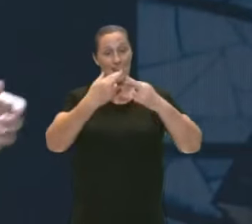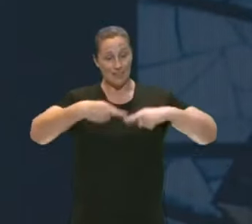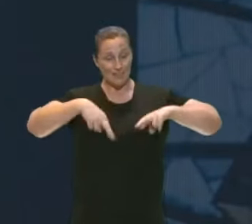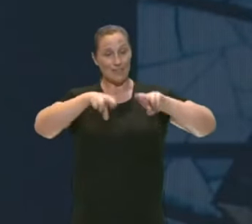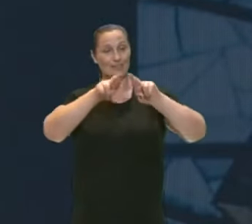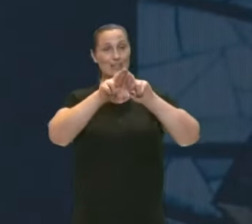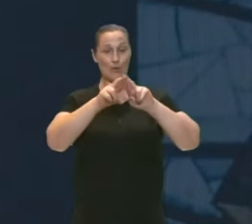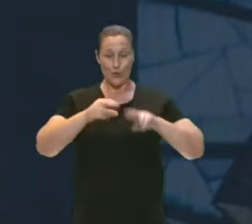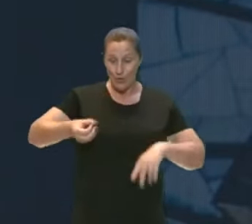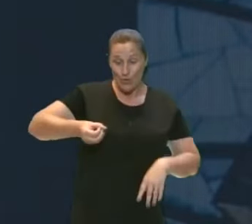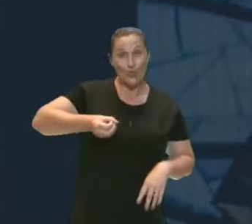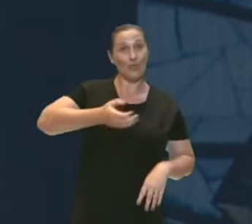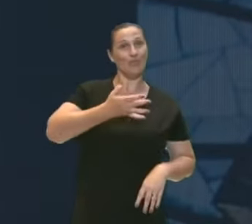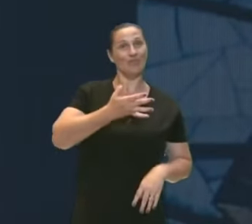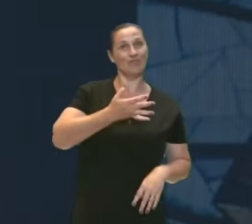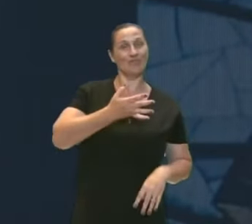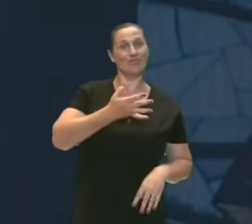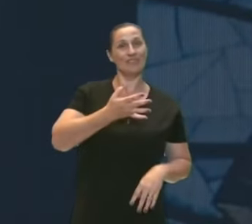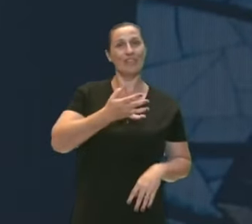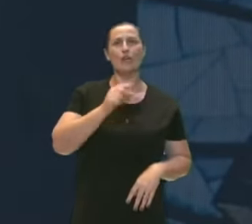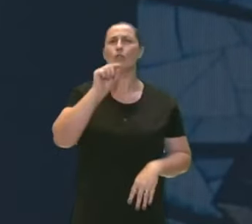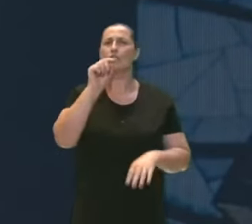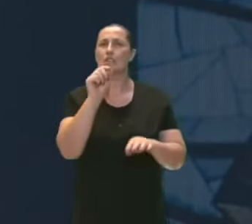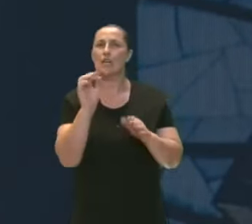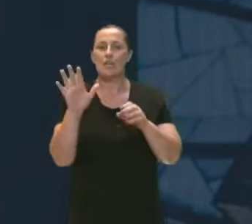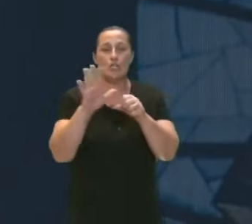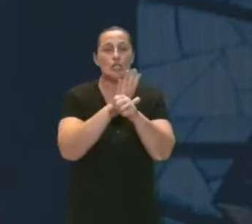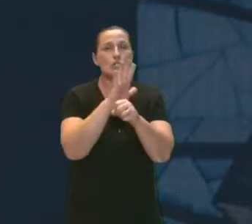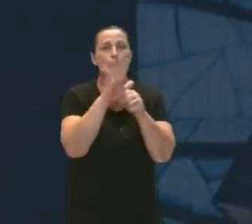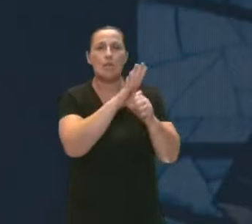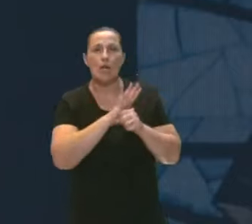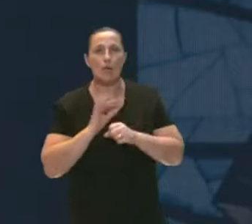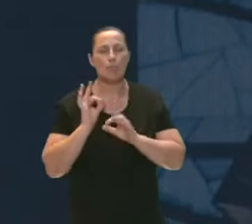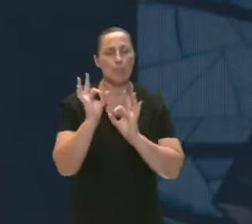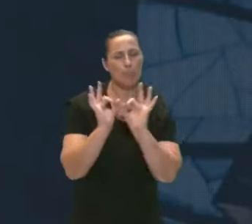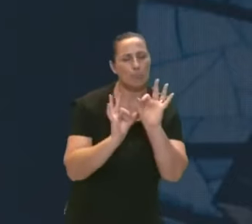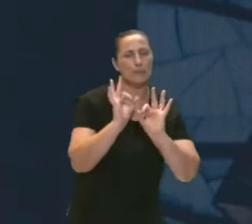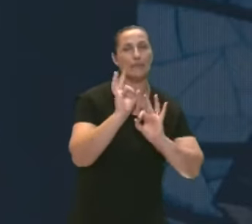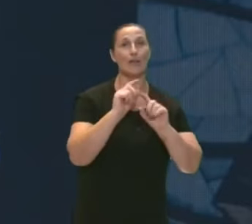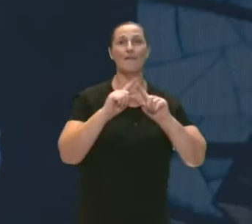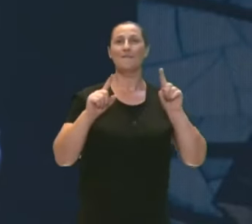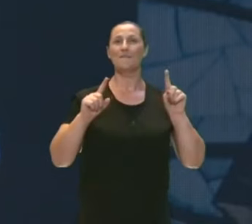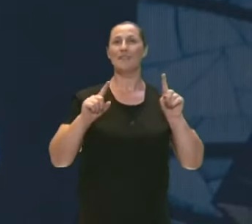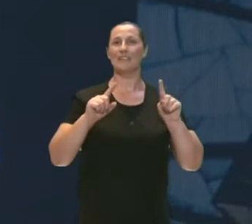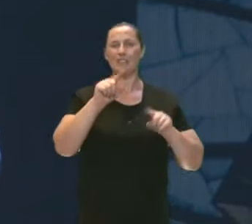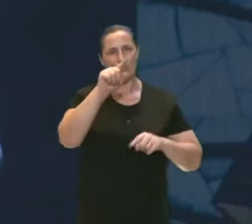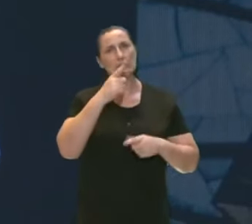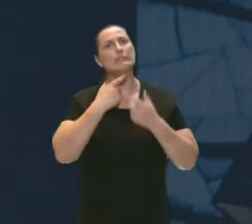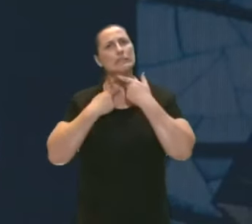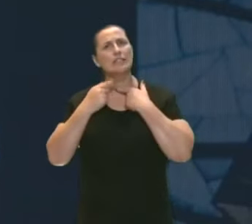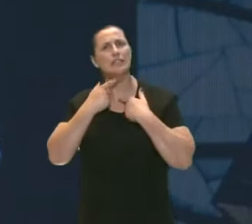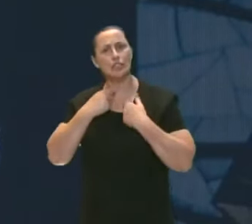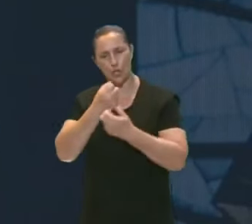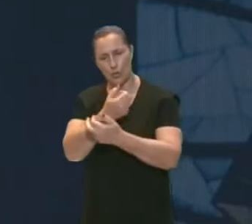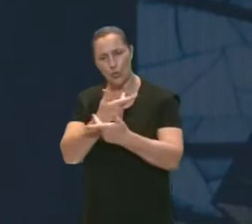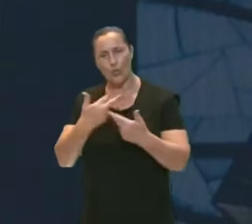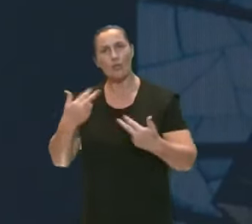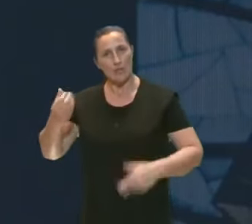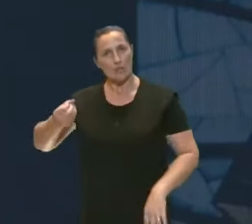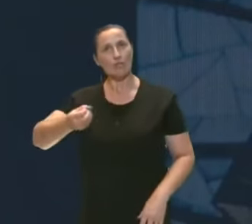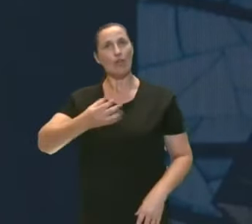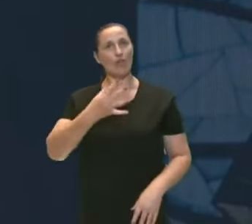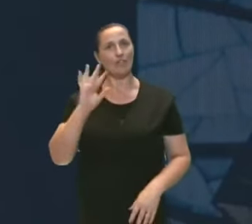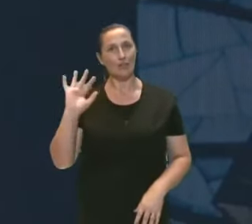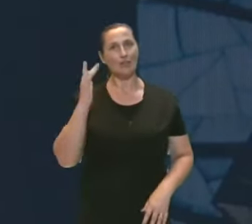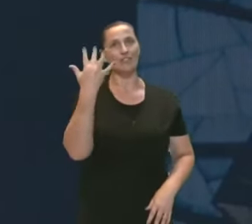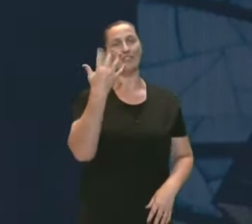de planos, não é? Mas a gente deseja coisas novas, e sabe, a gente quer